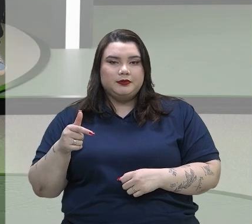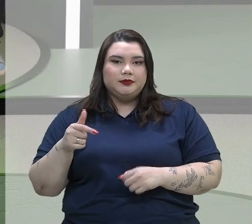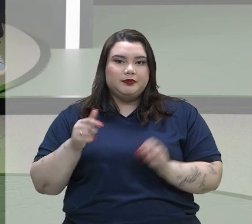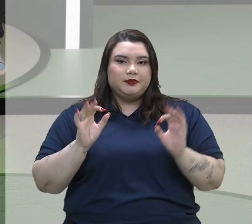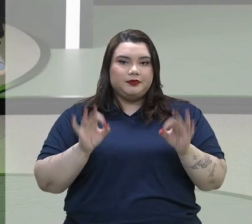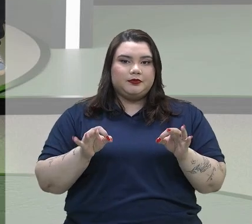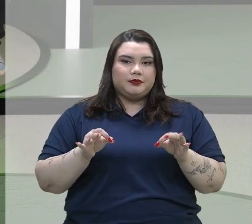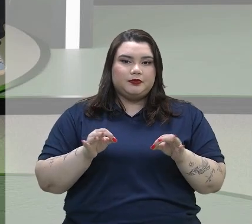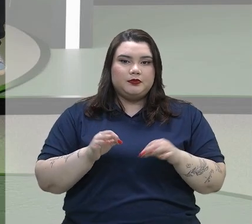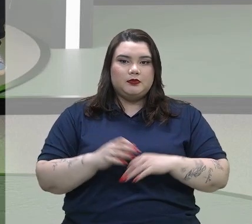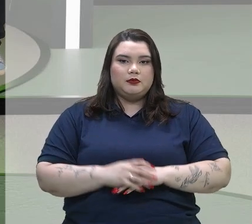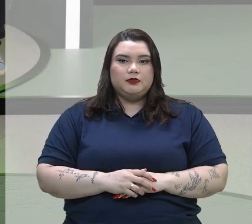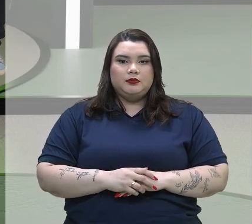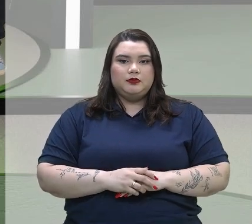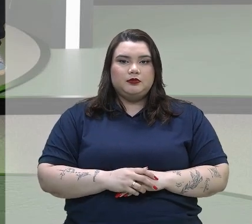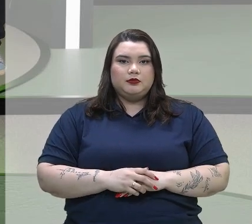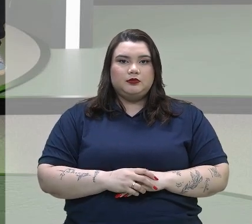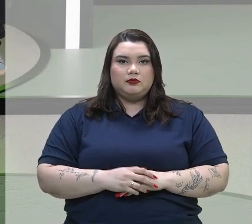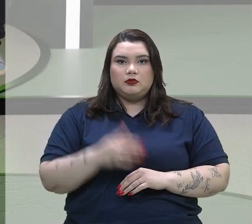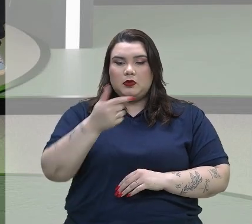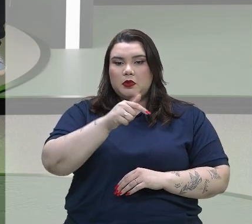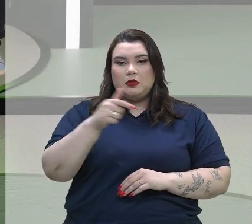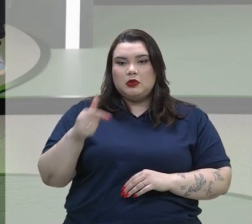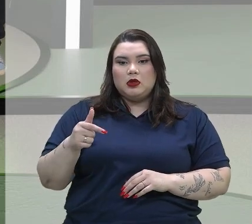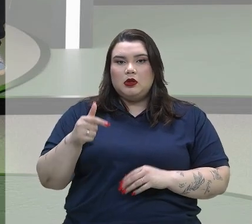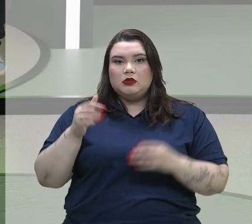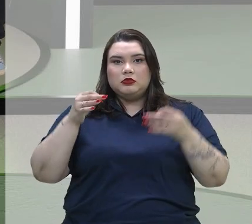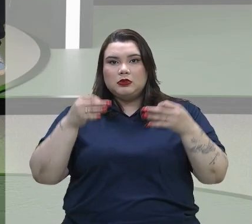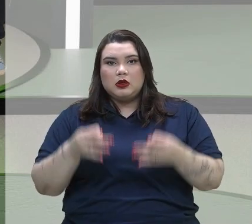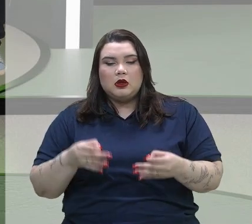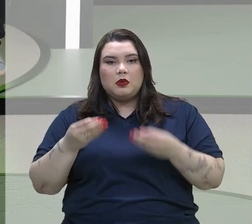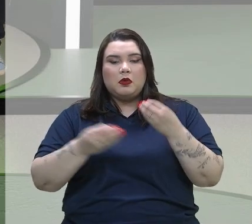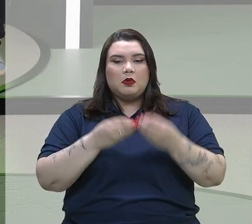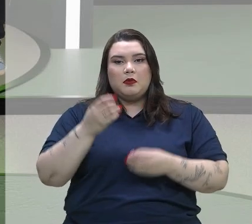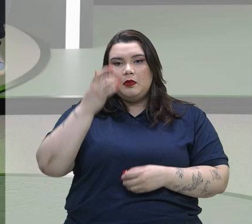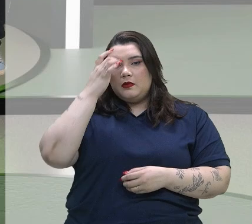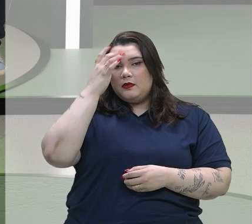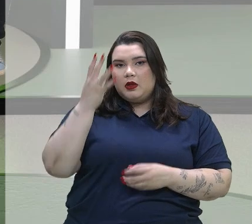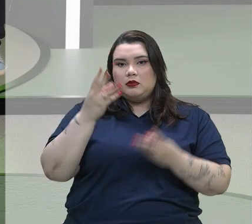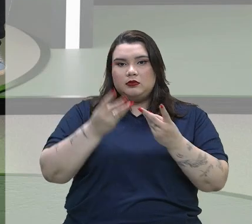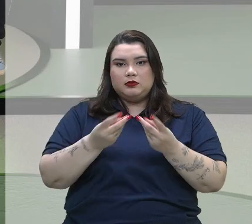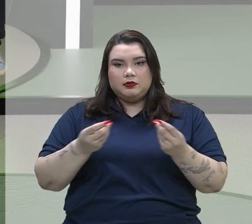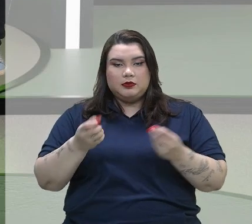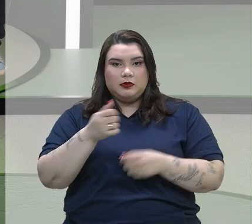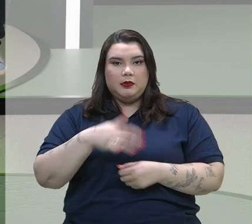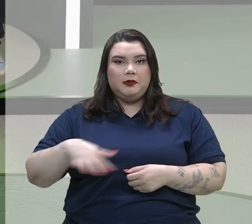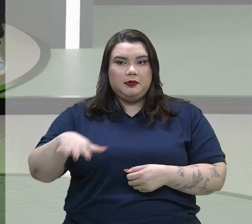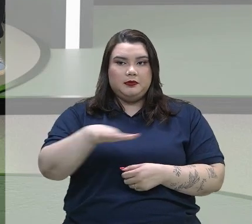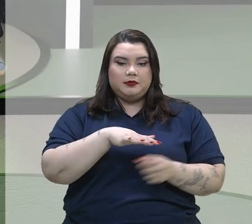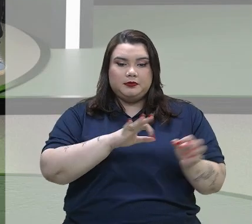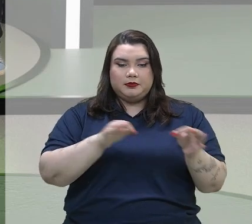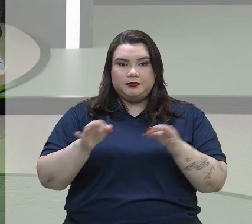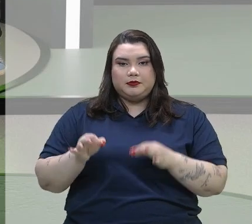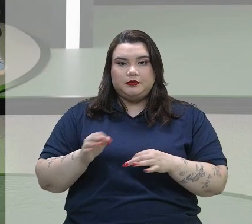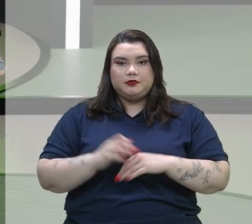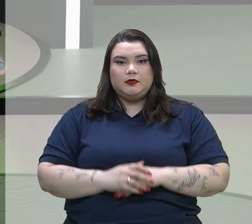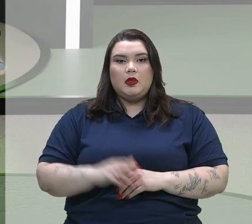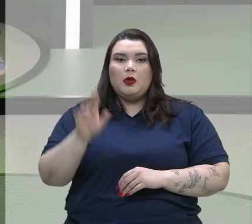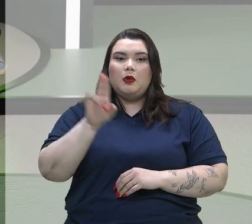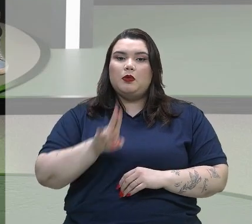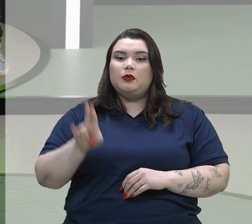assim. Não vai se decompor com facilidade no meio ambiente, tá? E o uso